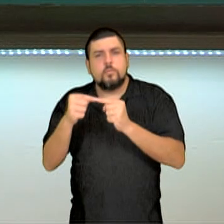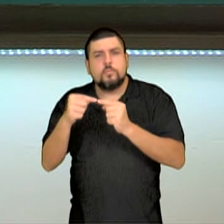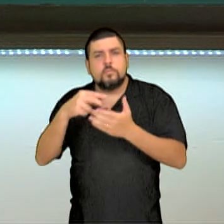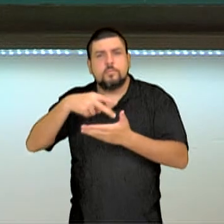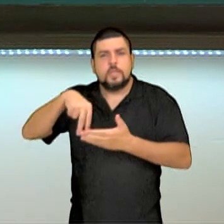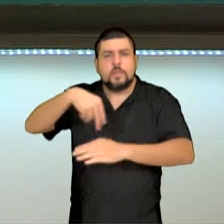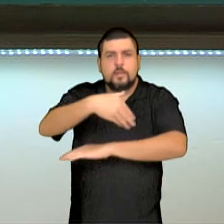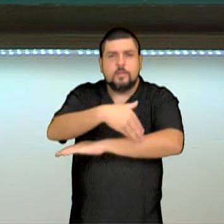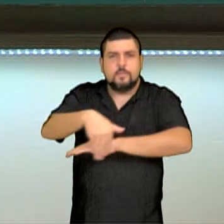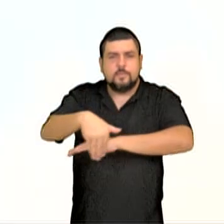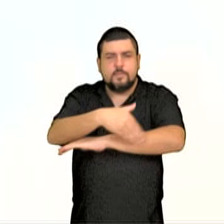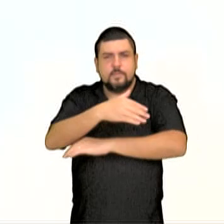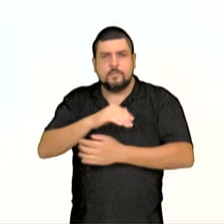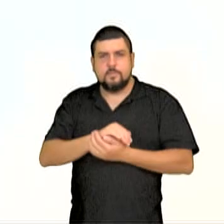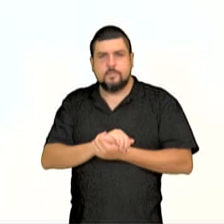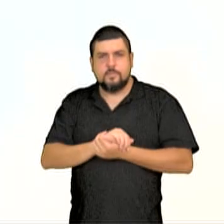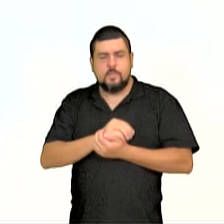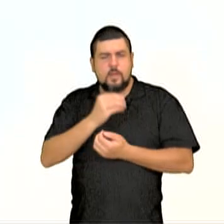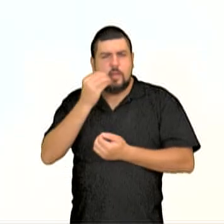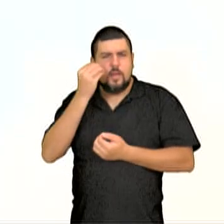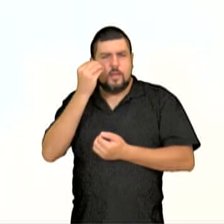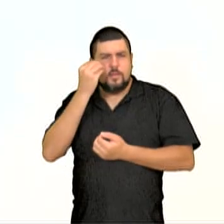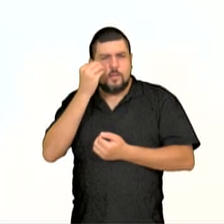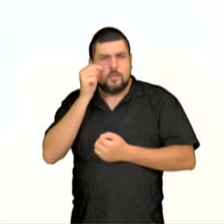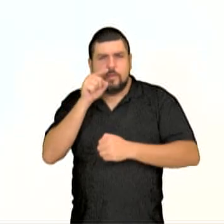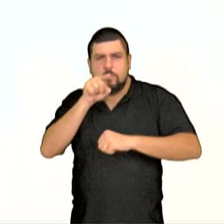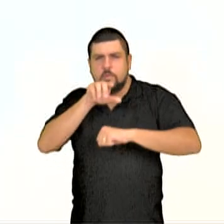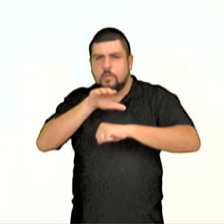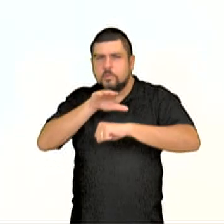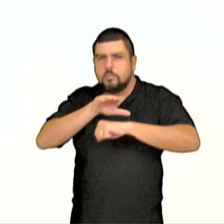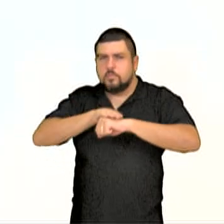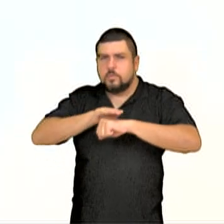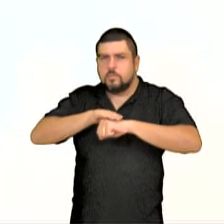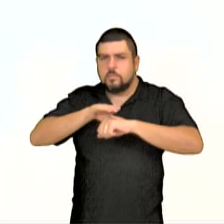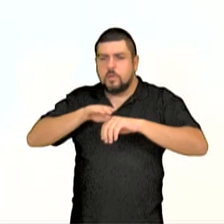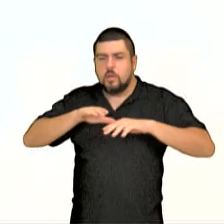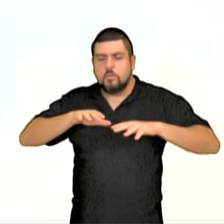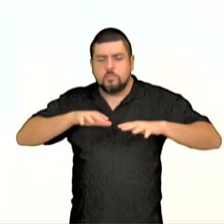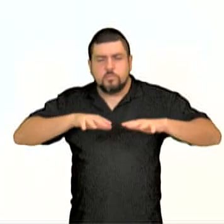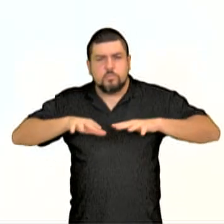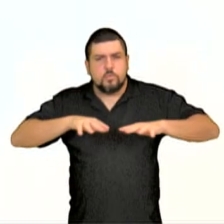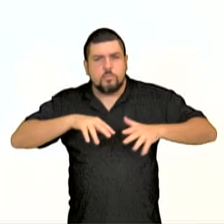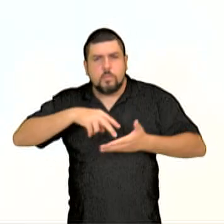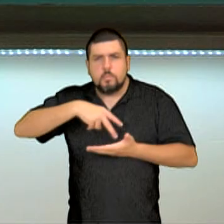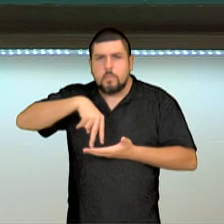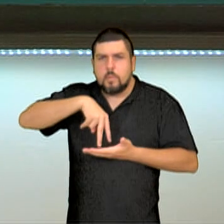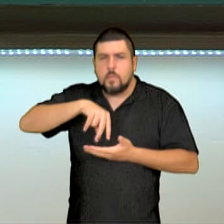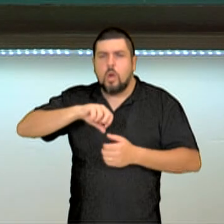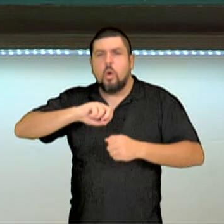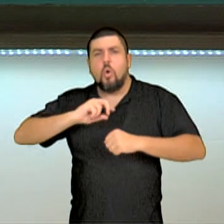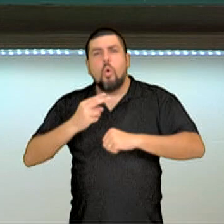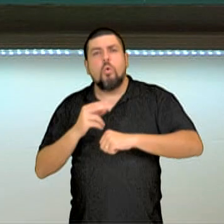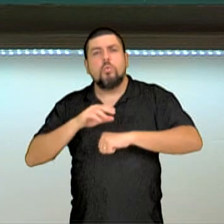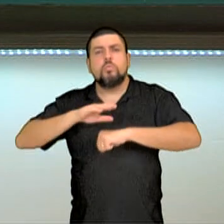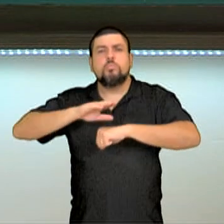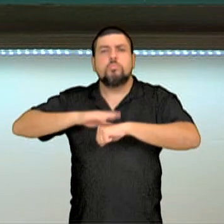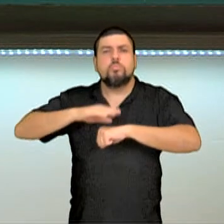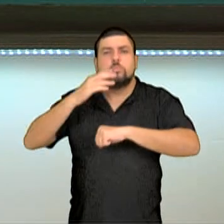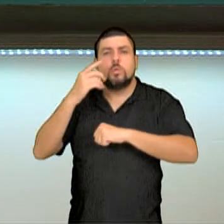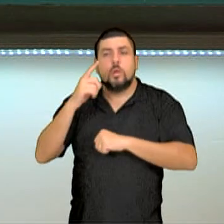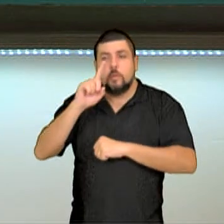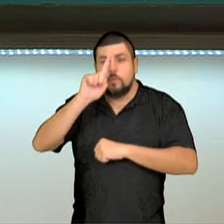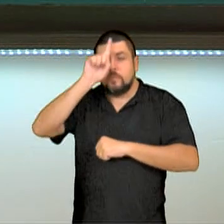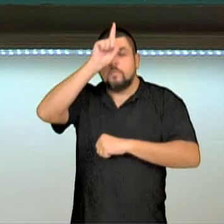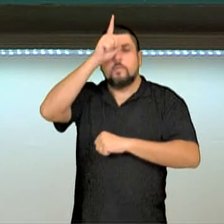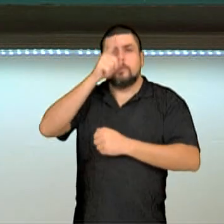estilos ali. Tente realizar algum movimento proposto ou crie os seus. Então, a professora, lembra que a professora